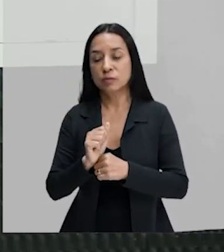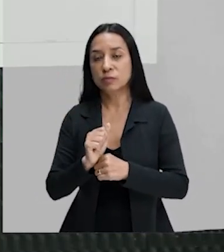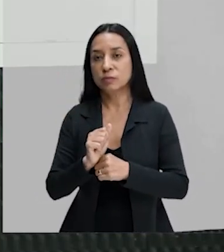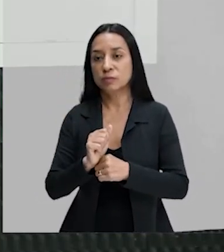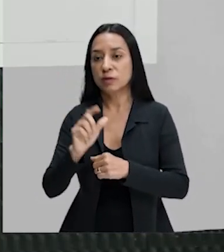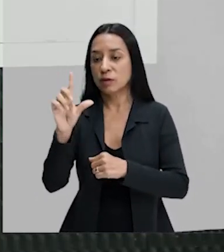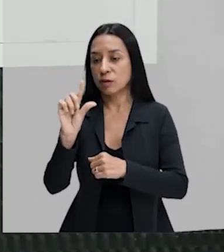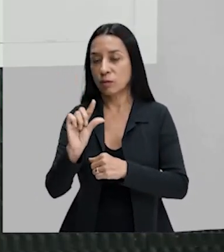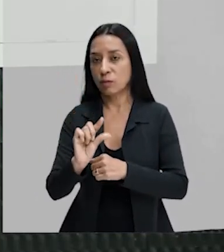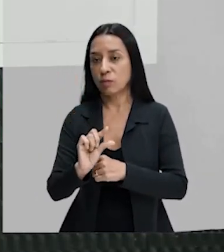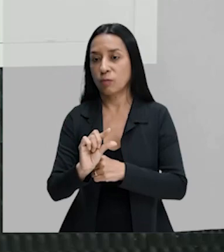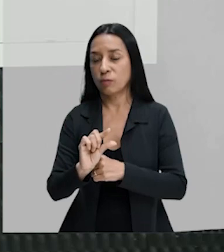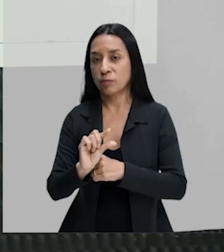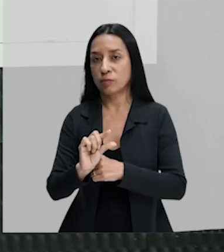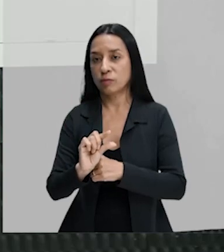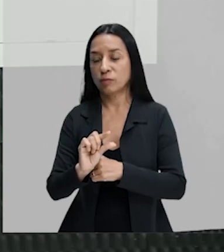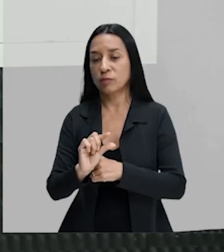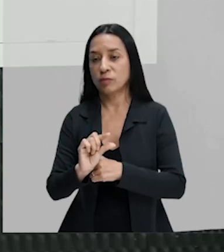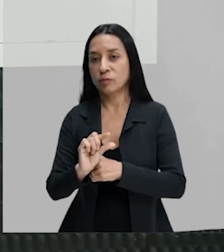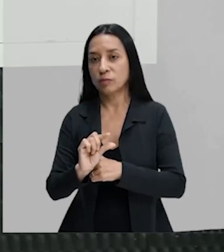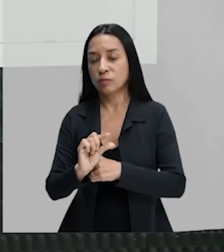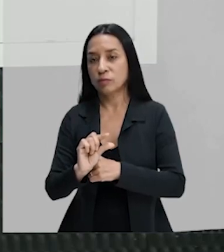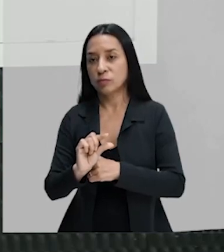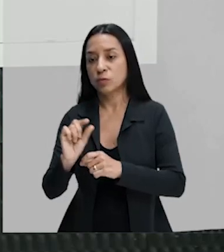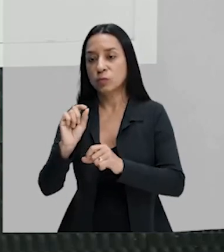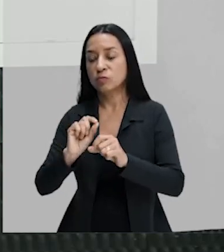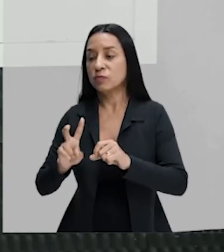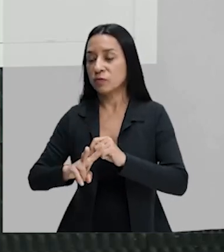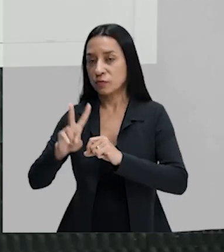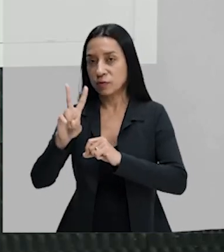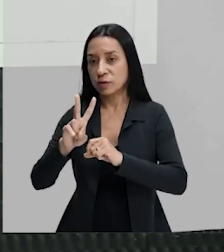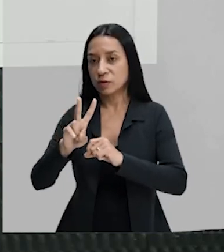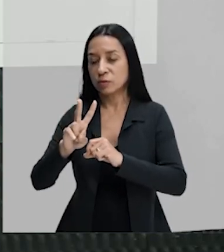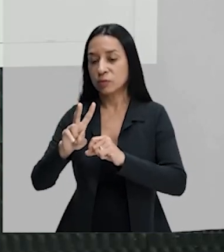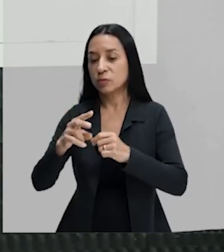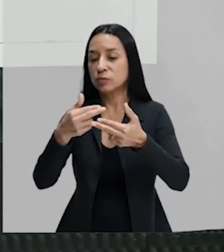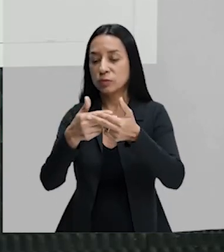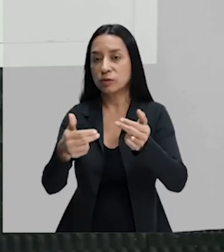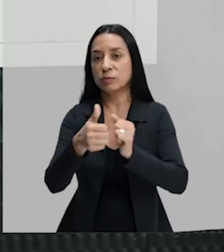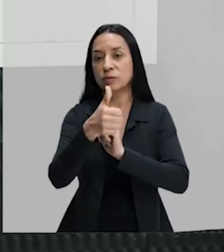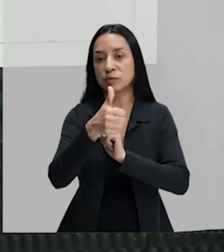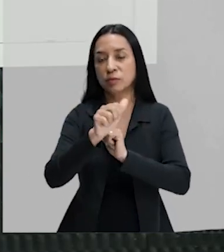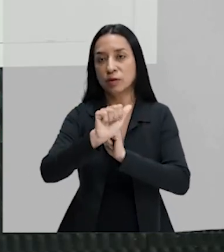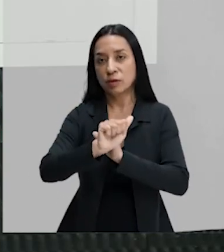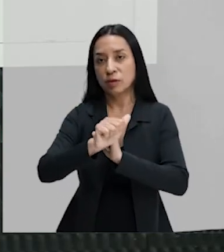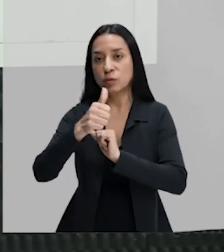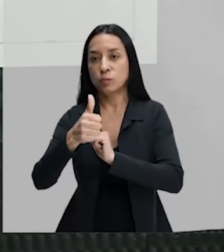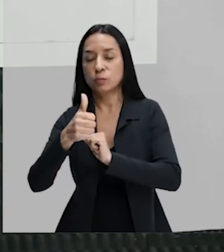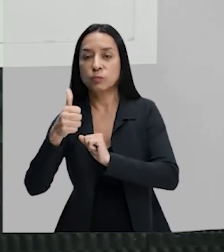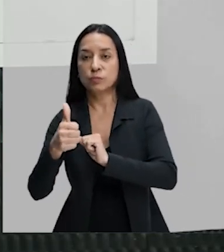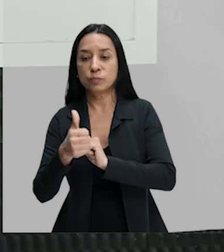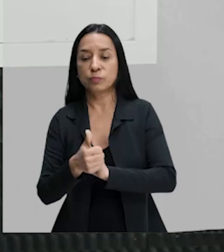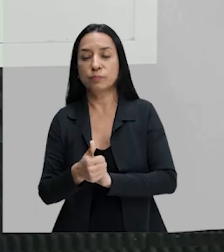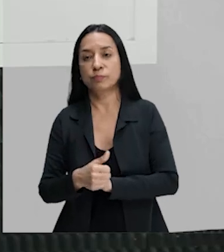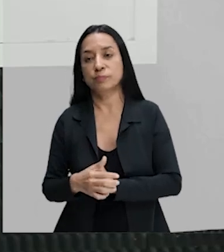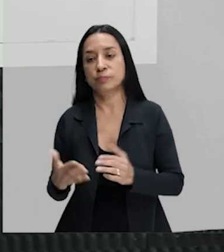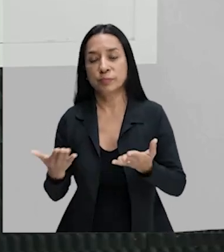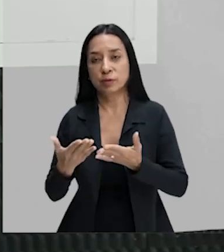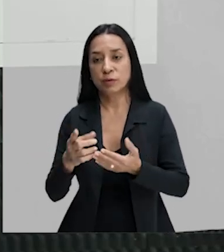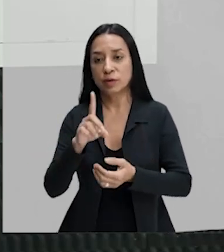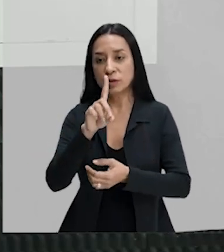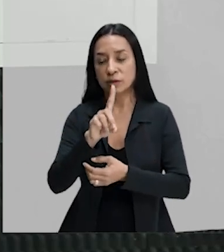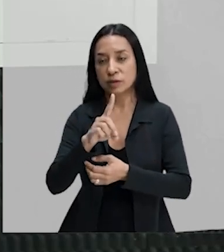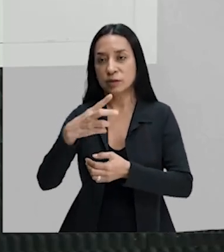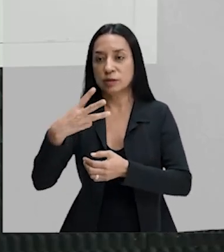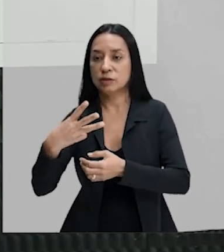menor complementar do elemento A1. Certo? Vamos lá, D32. Vamos